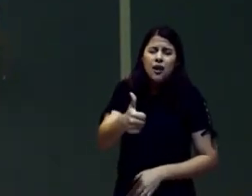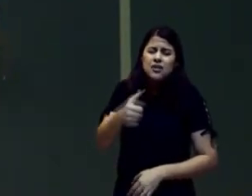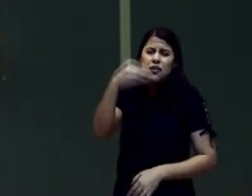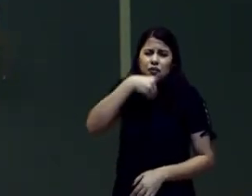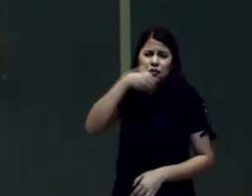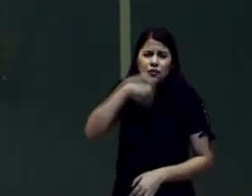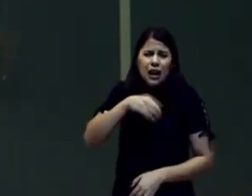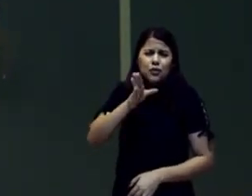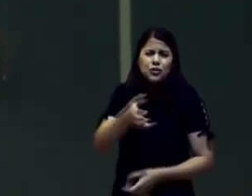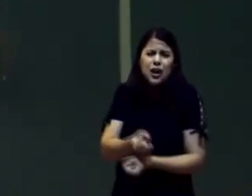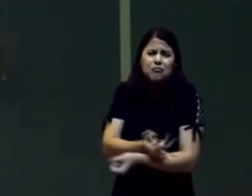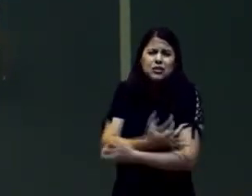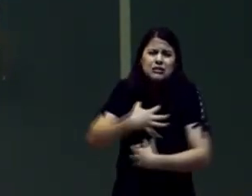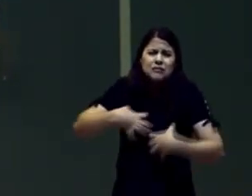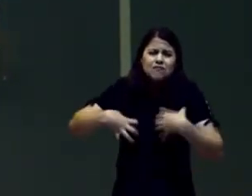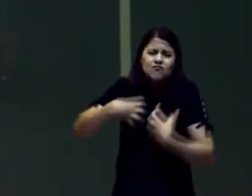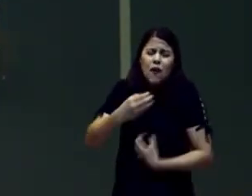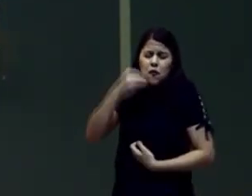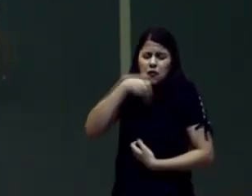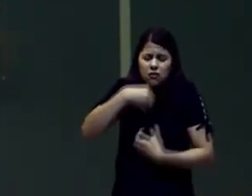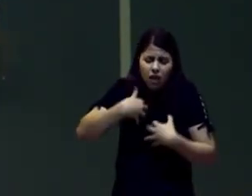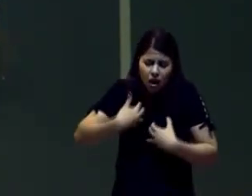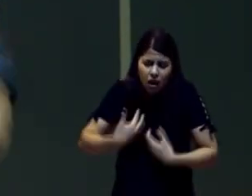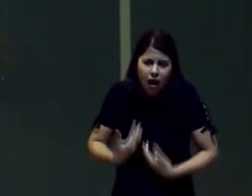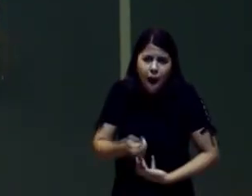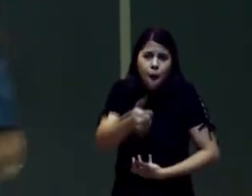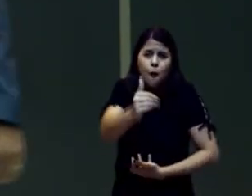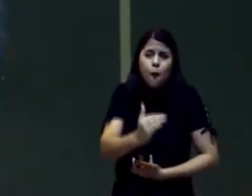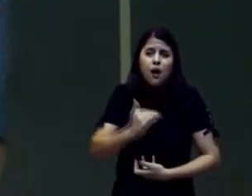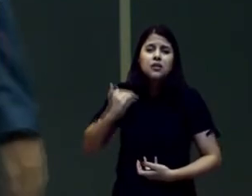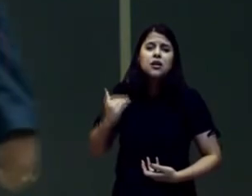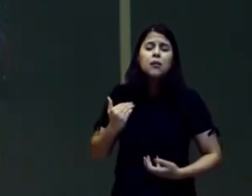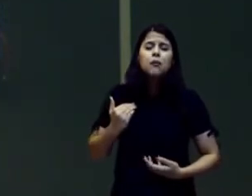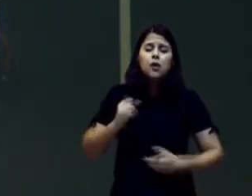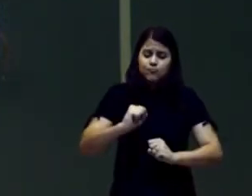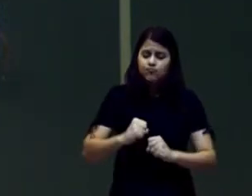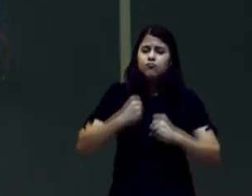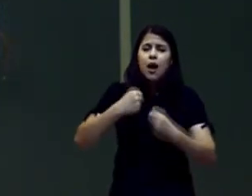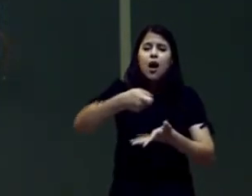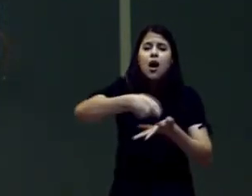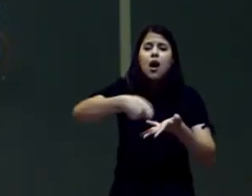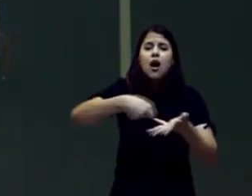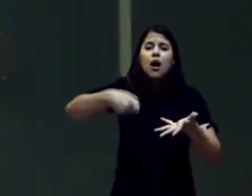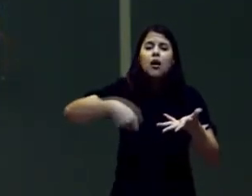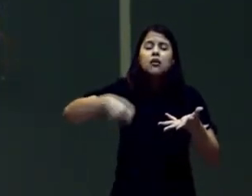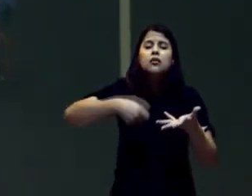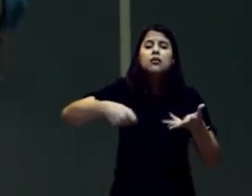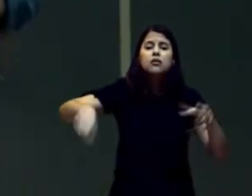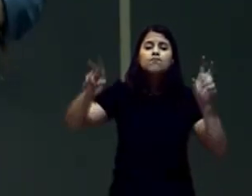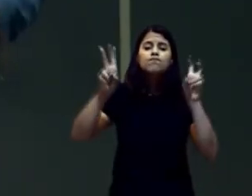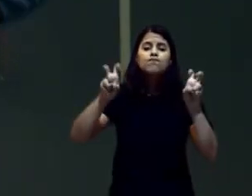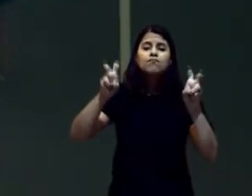suas últimas emoções. Paulo reserva o seu último esforço em escrever. E quando ele reserva esse